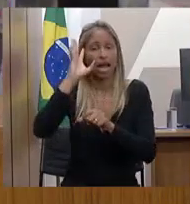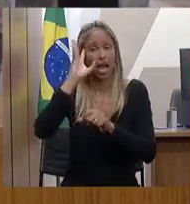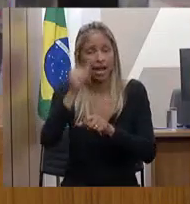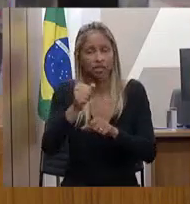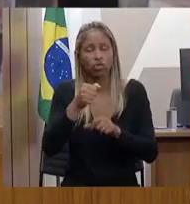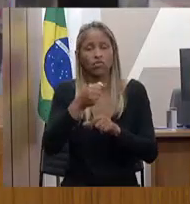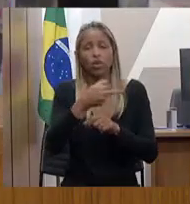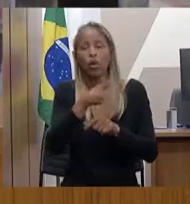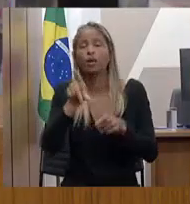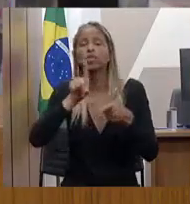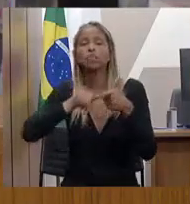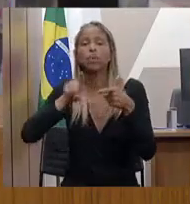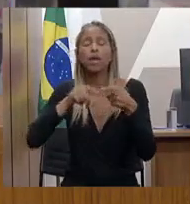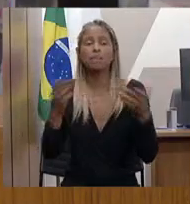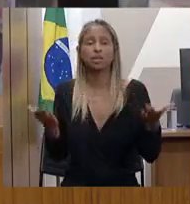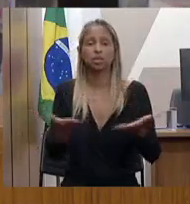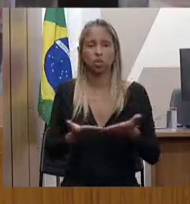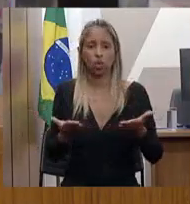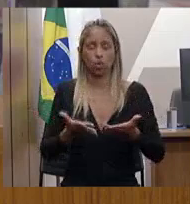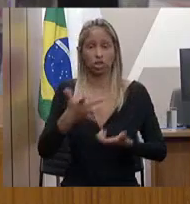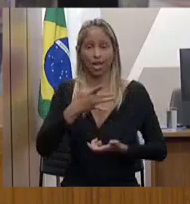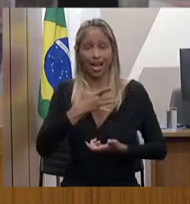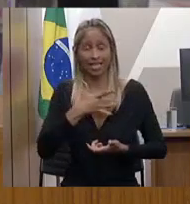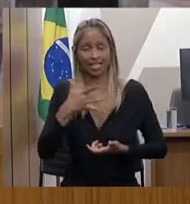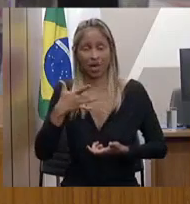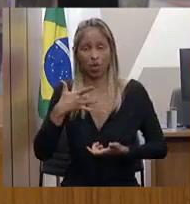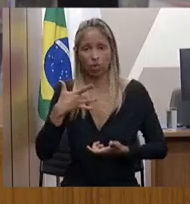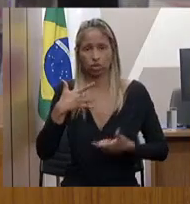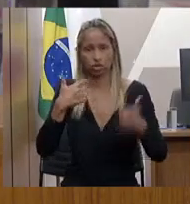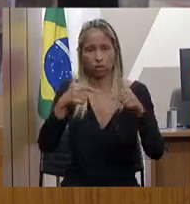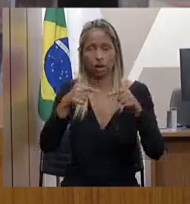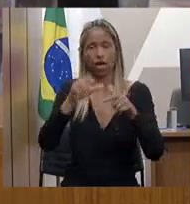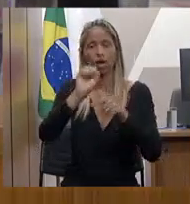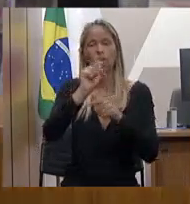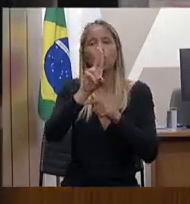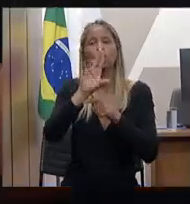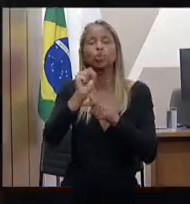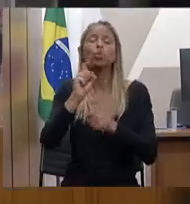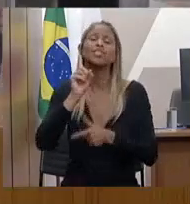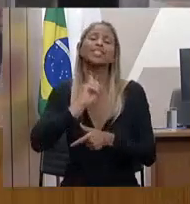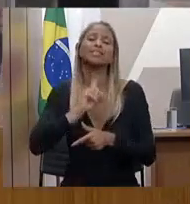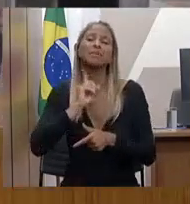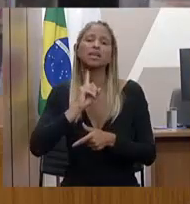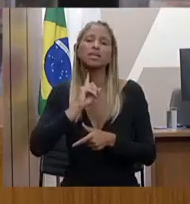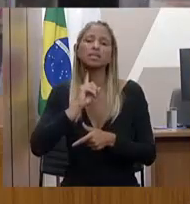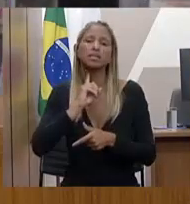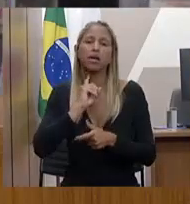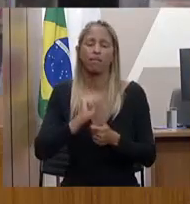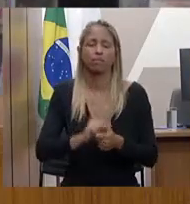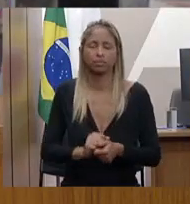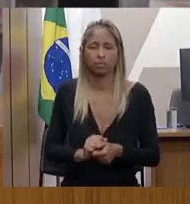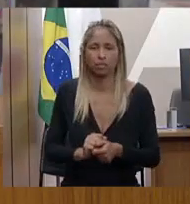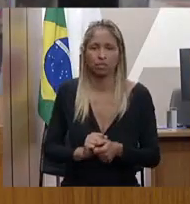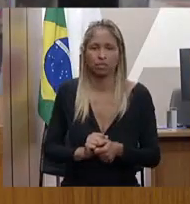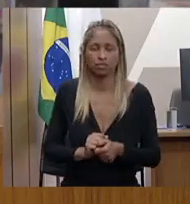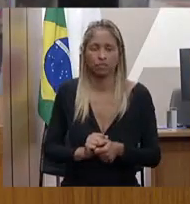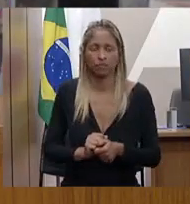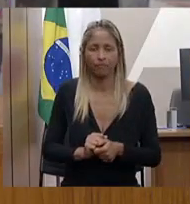diversos problemas hoje que a saúde do trabalhador no SUS de Minas Gerais está correndo